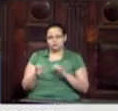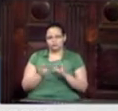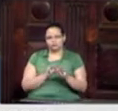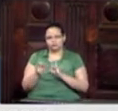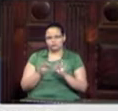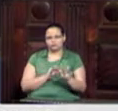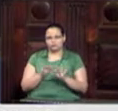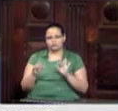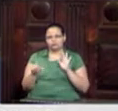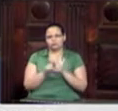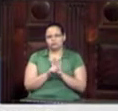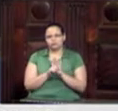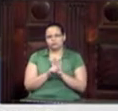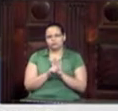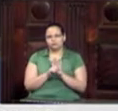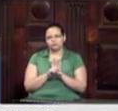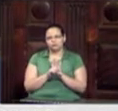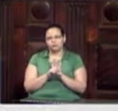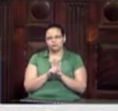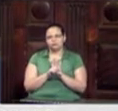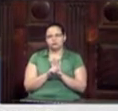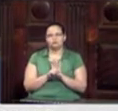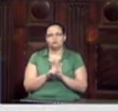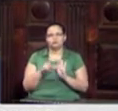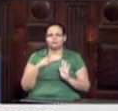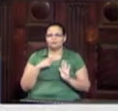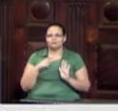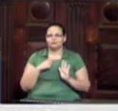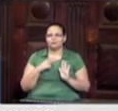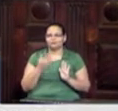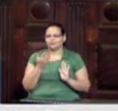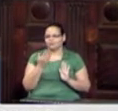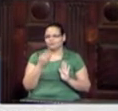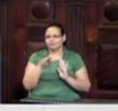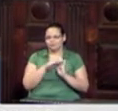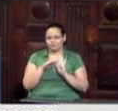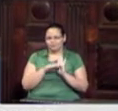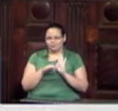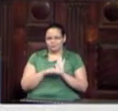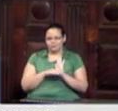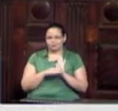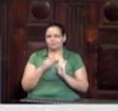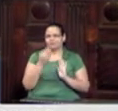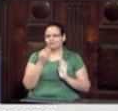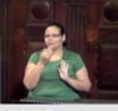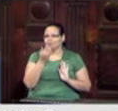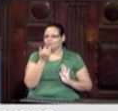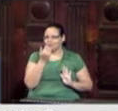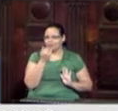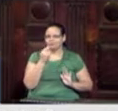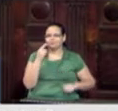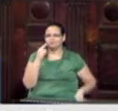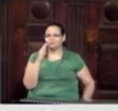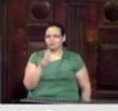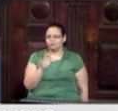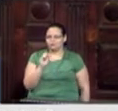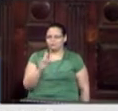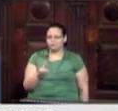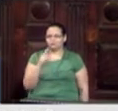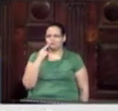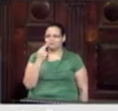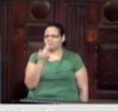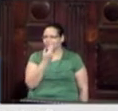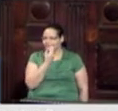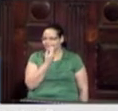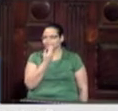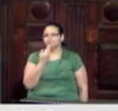lei para que no cardápio de bares e restaurantes tivesse pelo